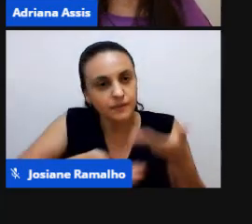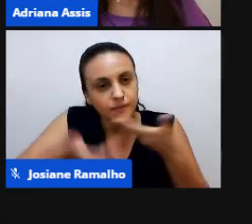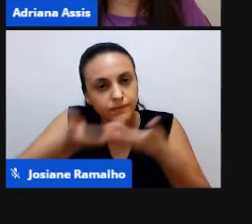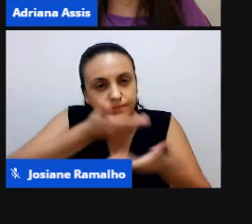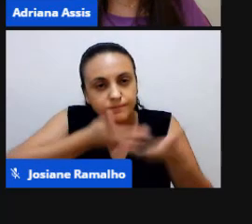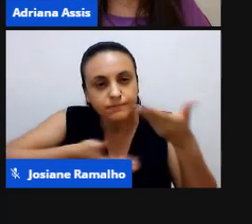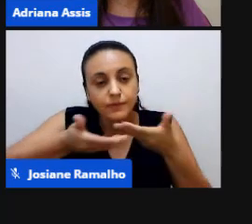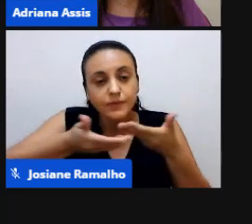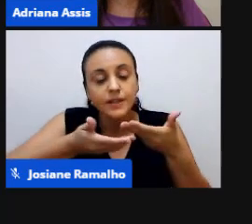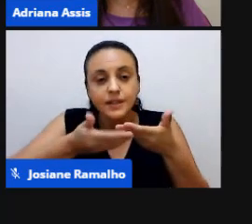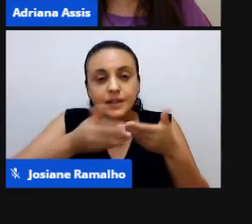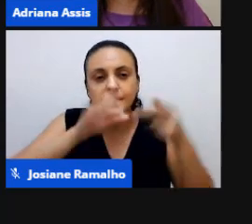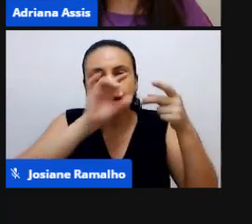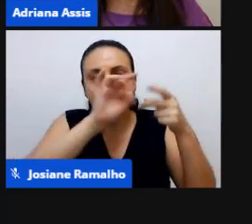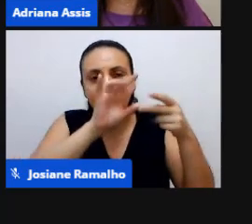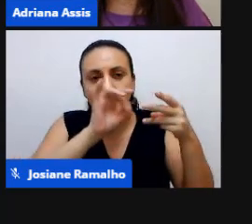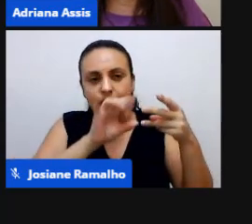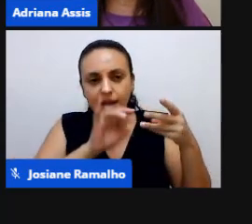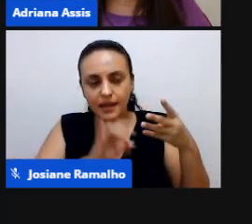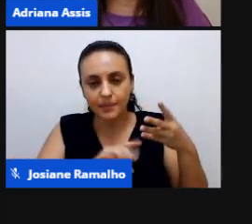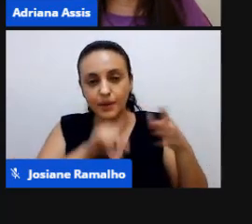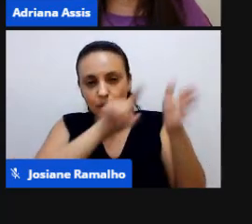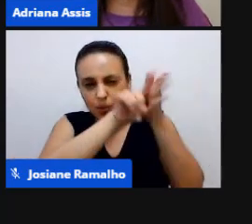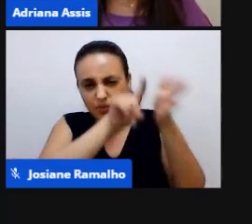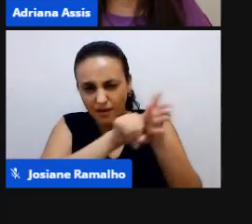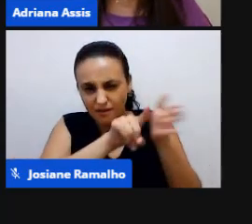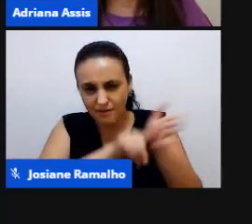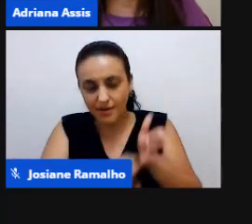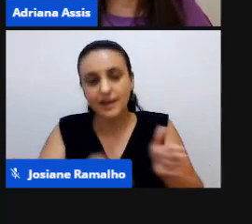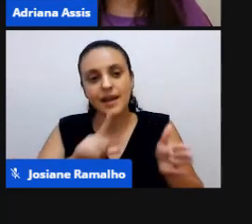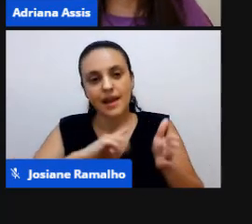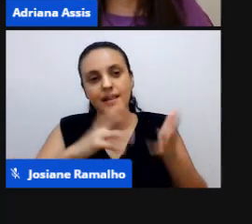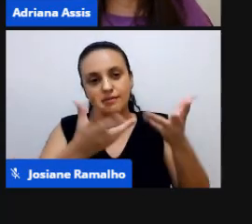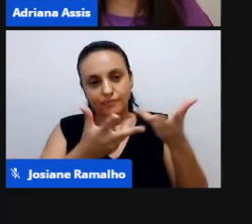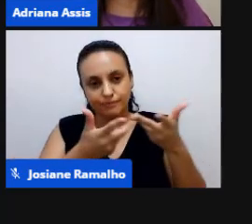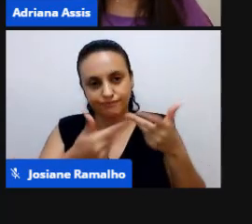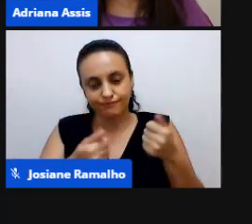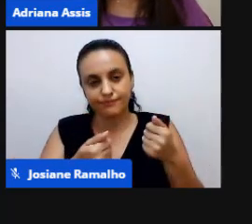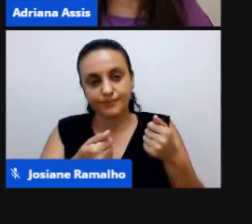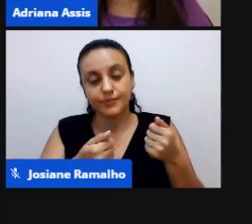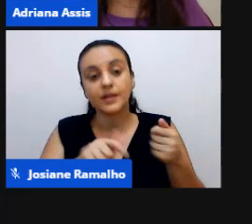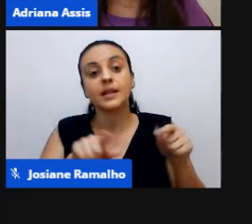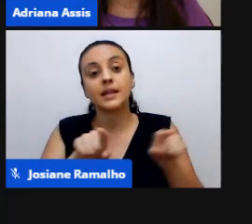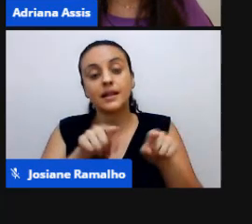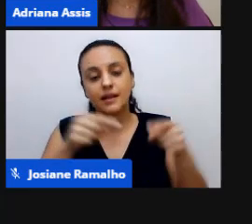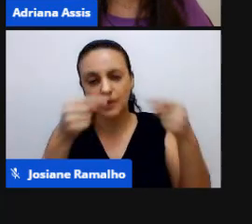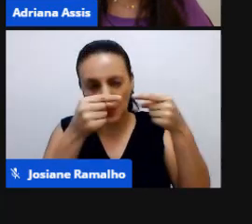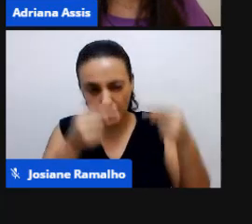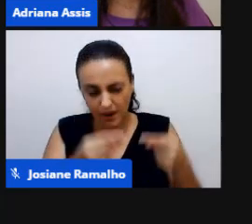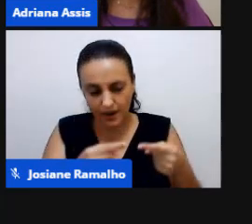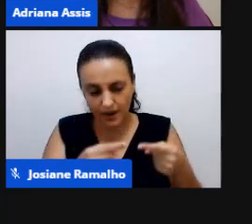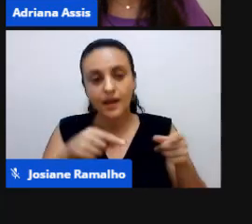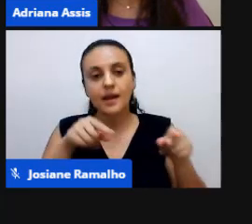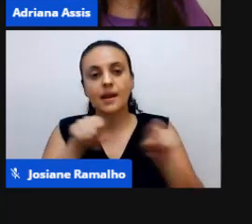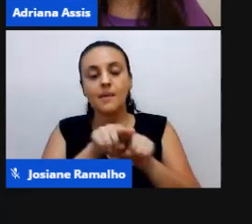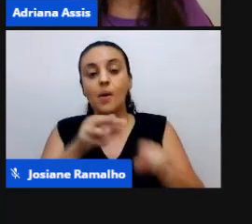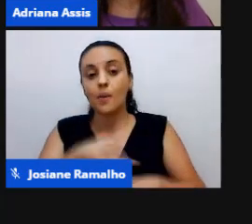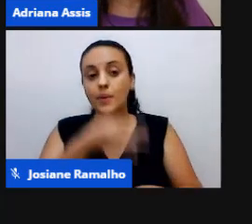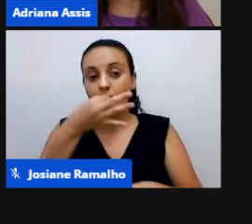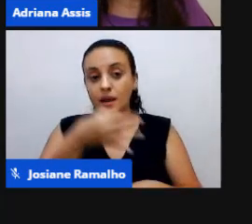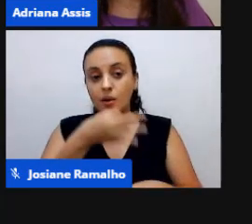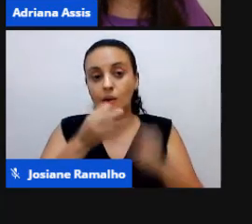cada questão e sugestões de complementação das